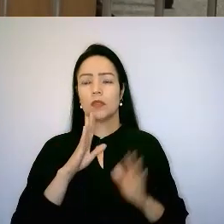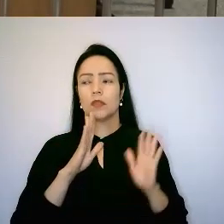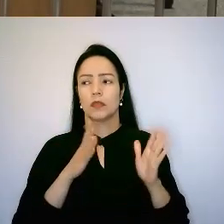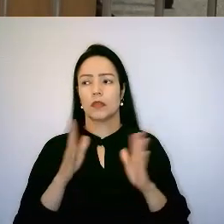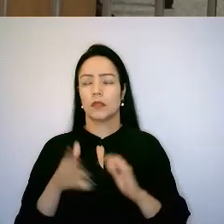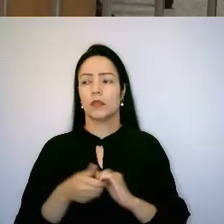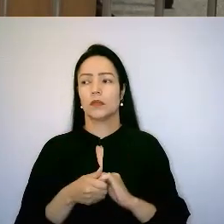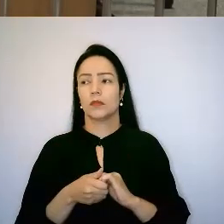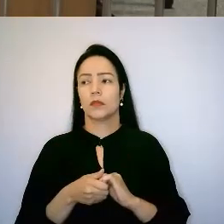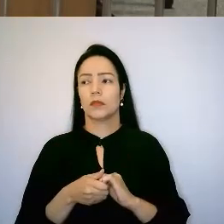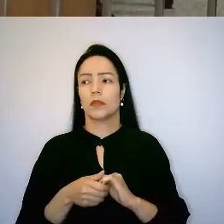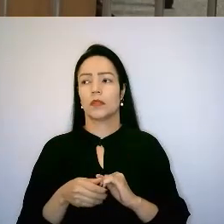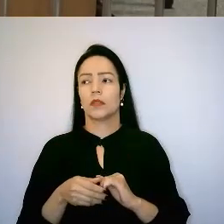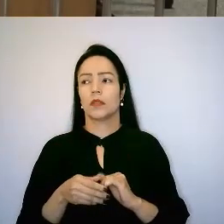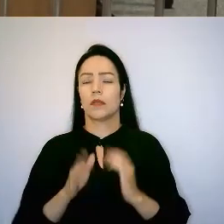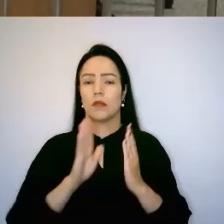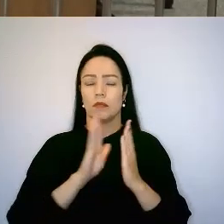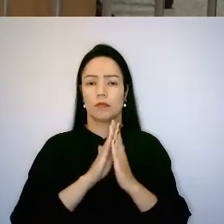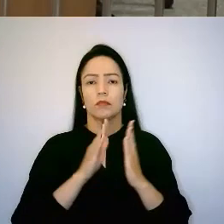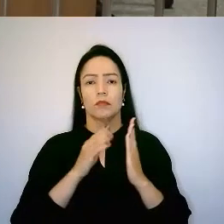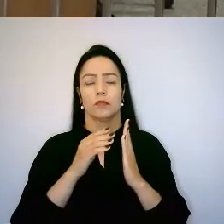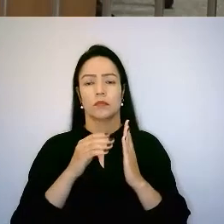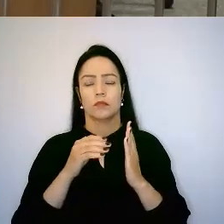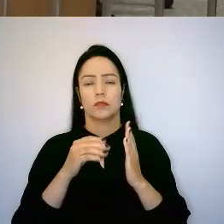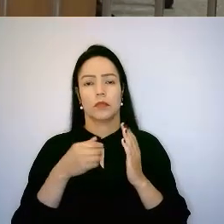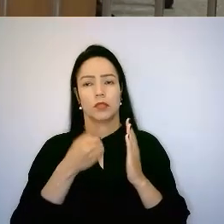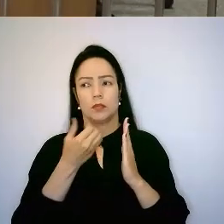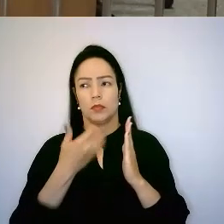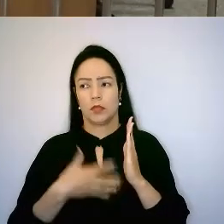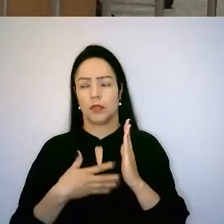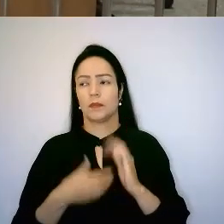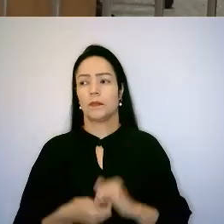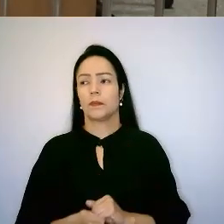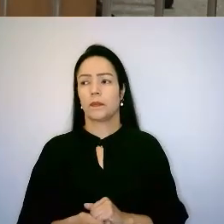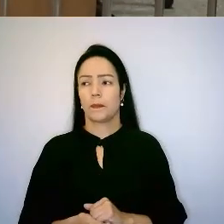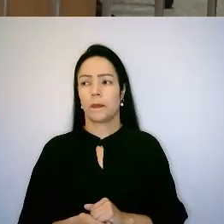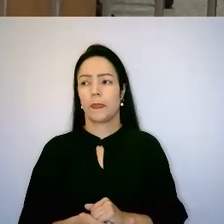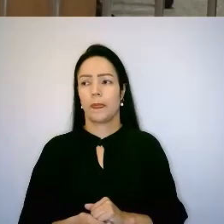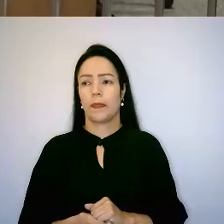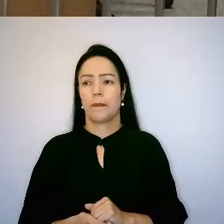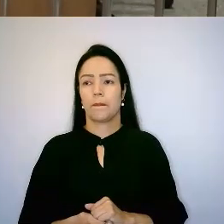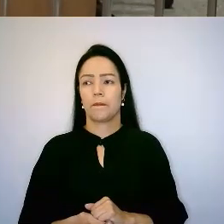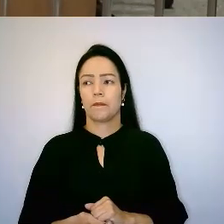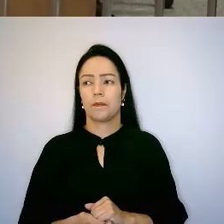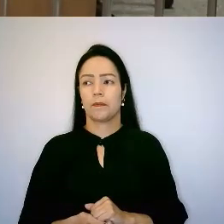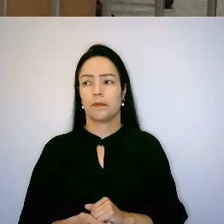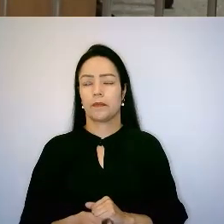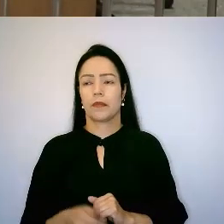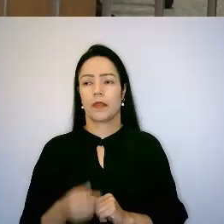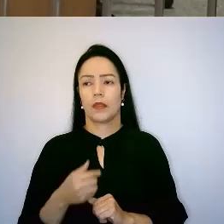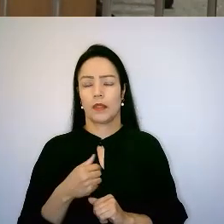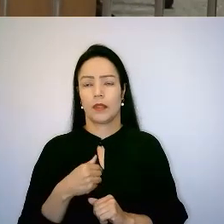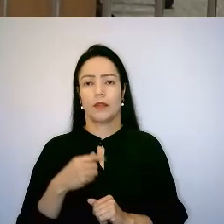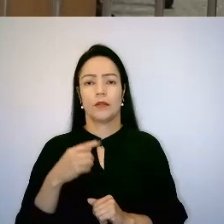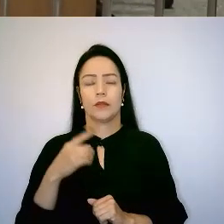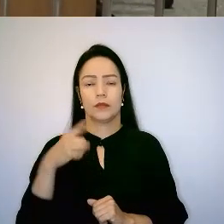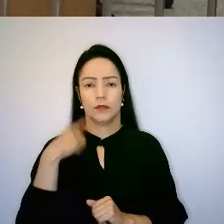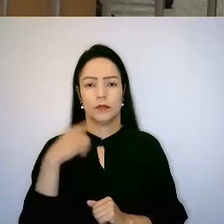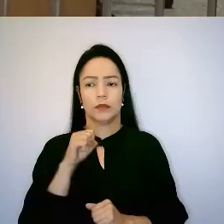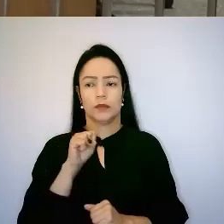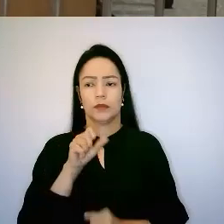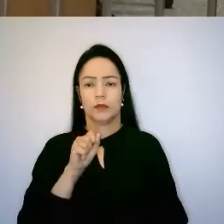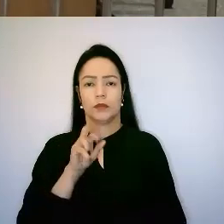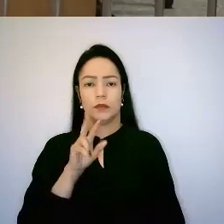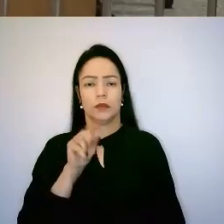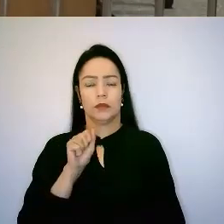a ele apresentar memoriais e quer que seja o colegiado natural somos a que eu Desembargador Saraiva Dr Ricardo vamos